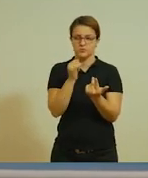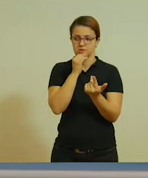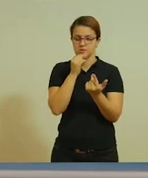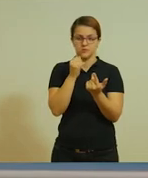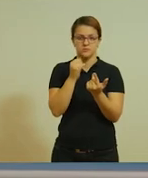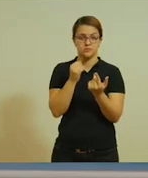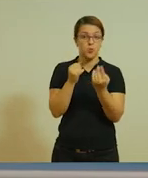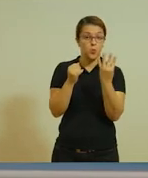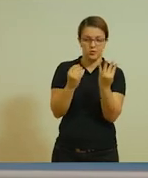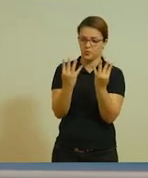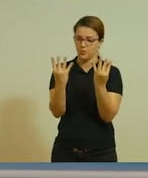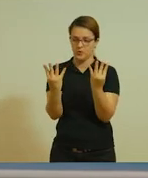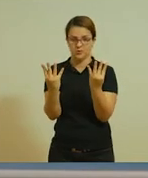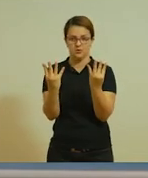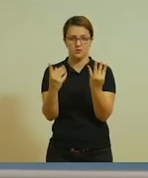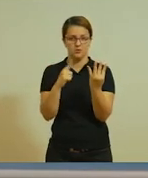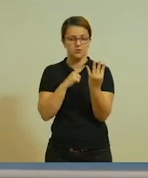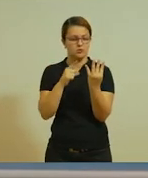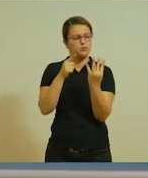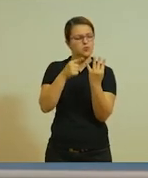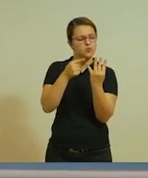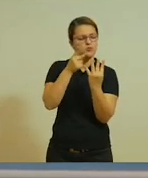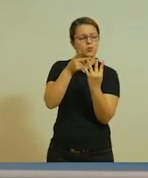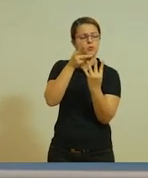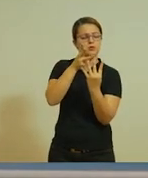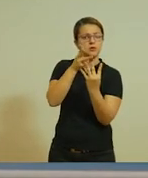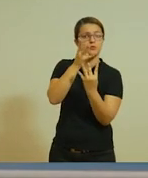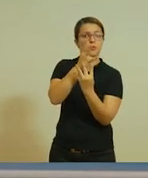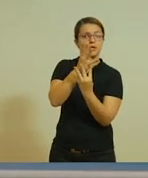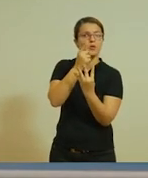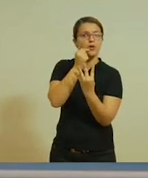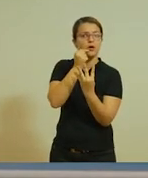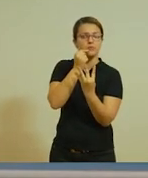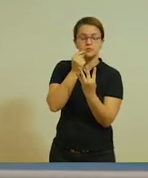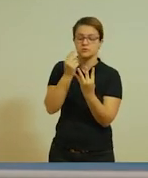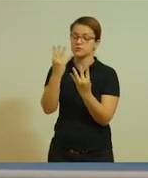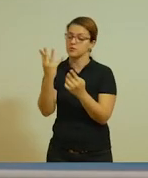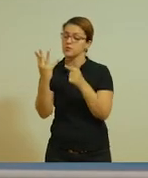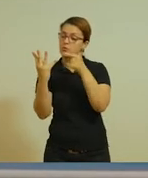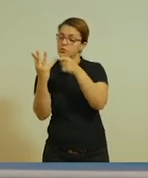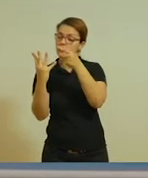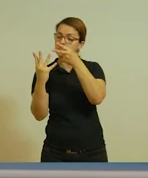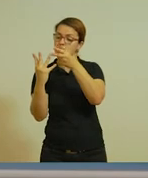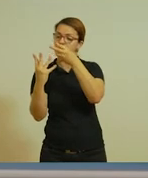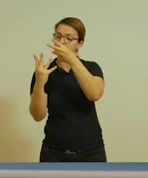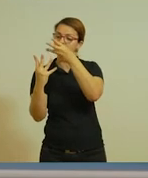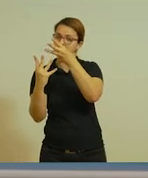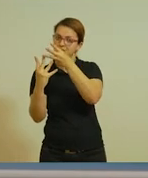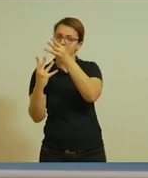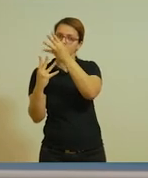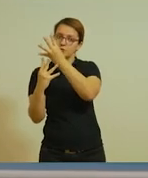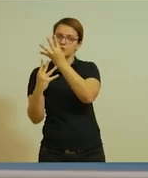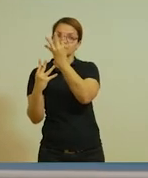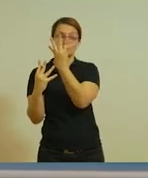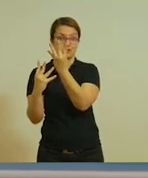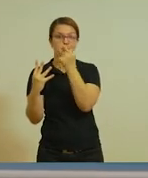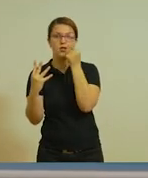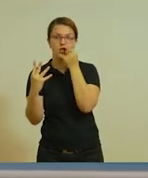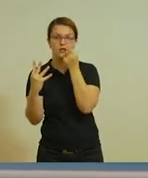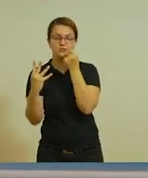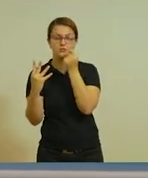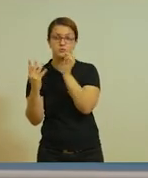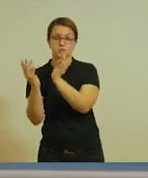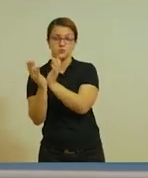só, dividindo em 2 grupos com a mesma quantidade, eu tenho 1, 2, 3, 4 lápis em cada grupo. Então, crianças, uma volta